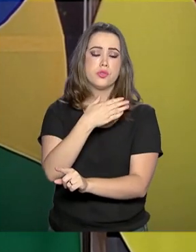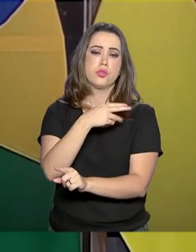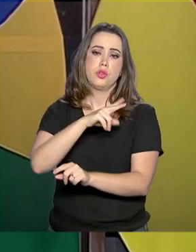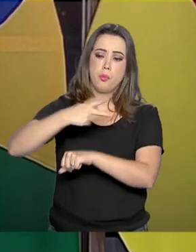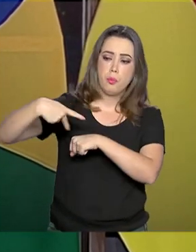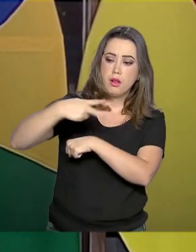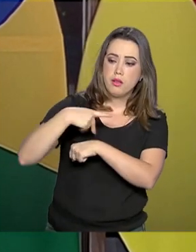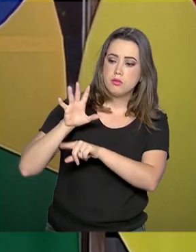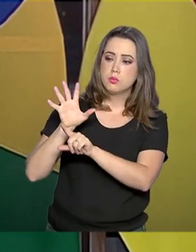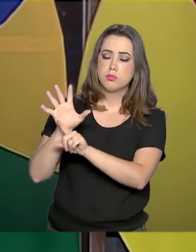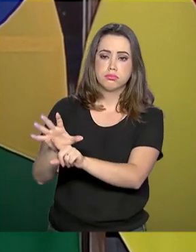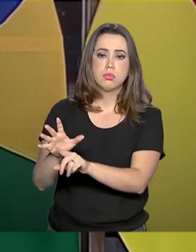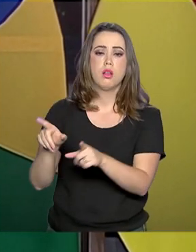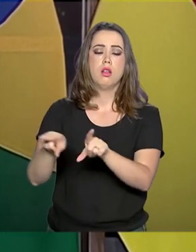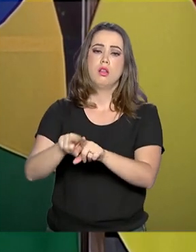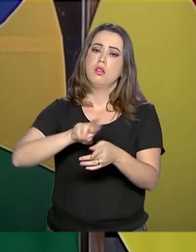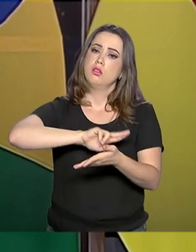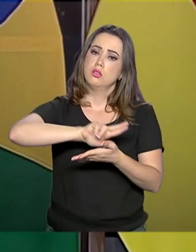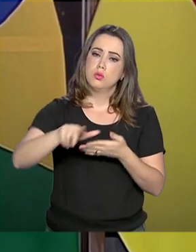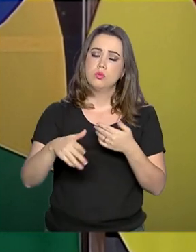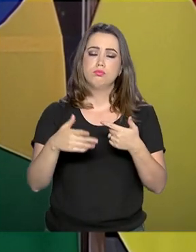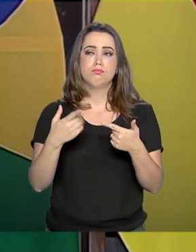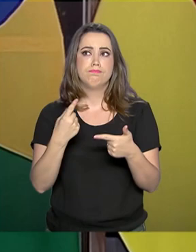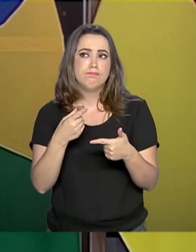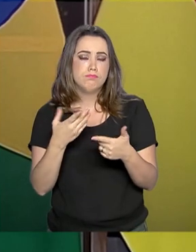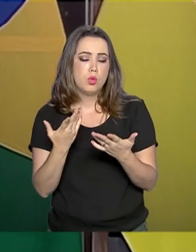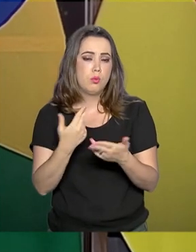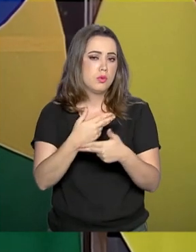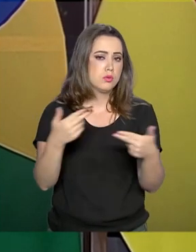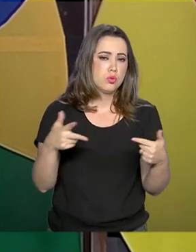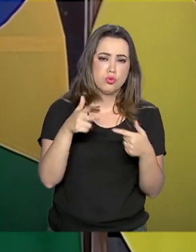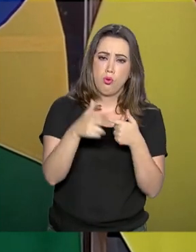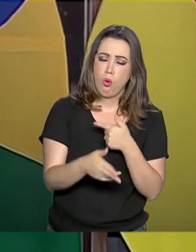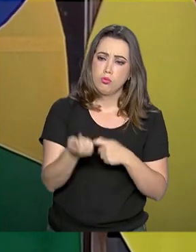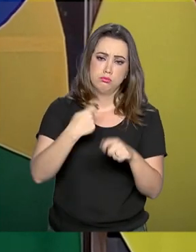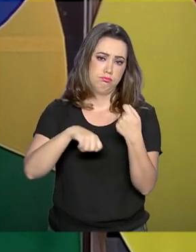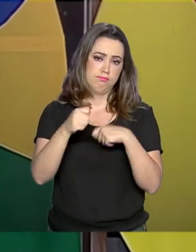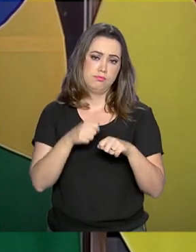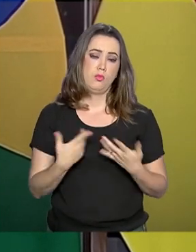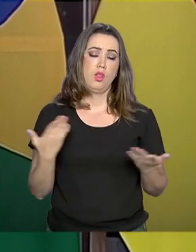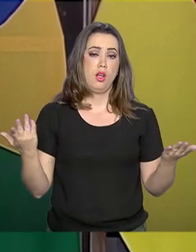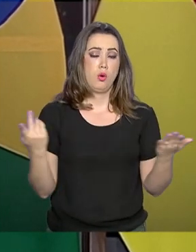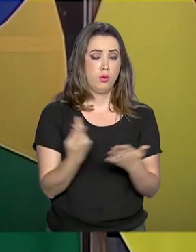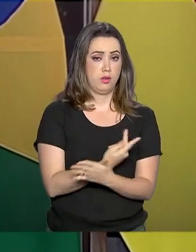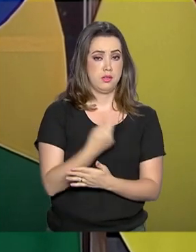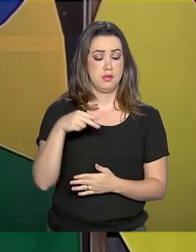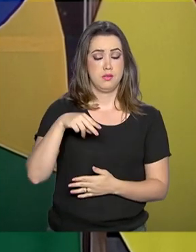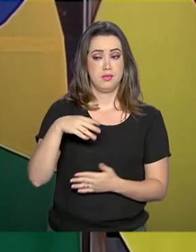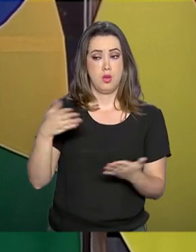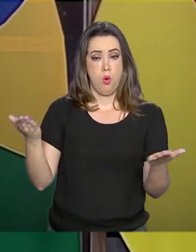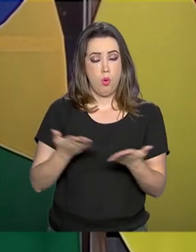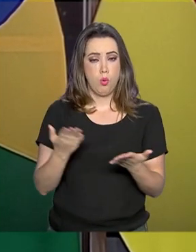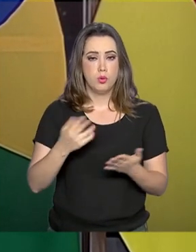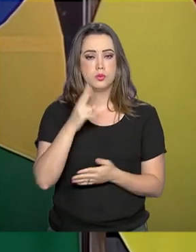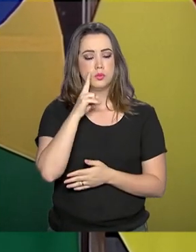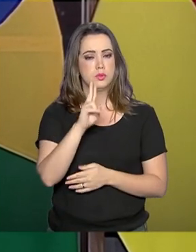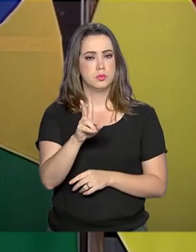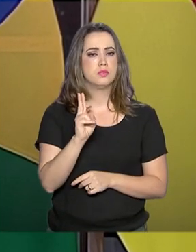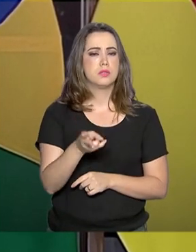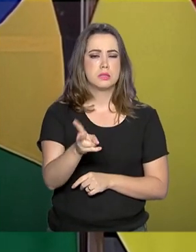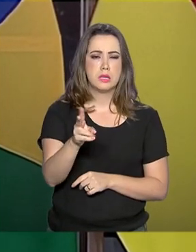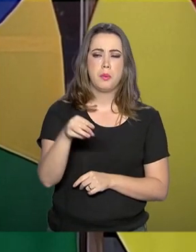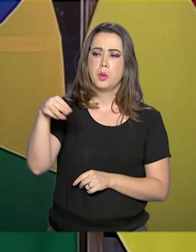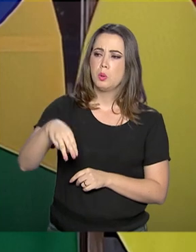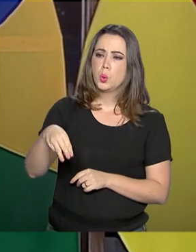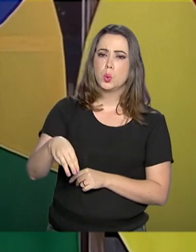algumas sanções é econômico é e o que está acontecendo hoje nós temos que acompanhar como dizia praticamente minuto a